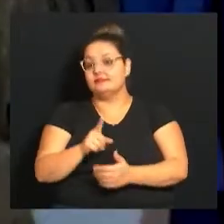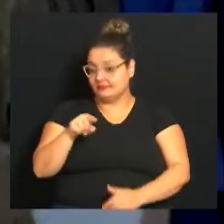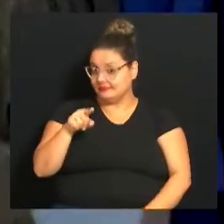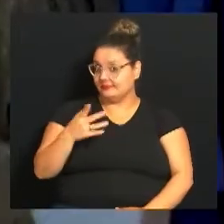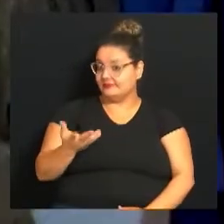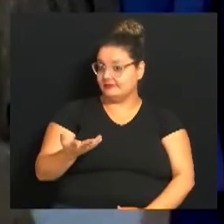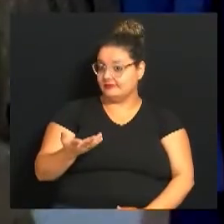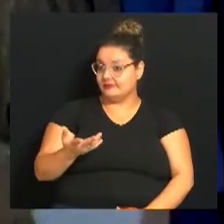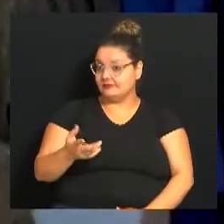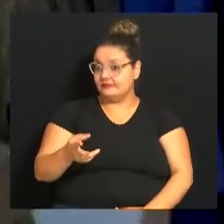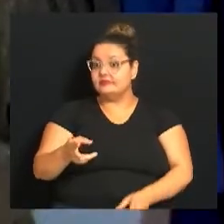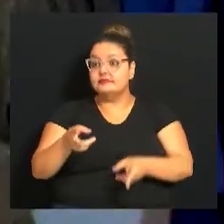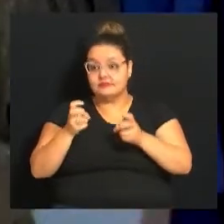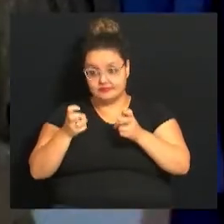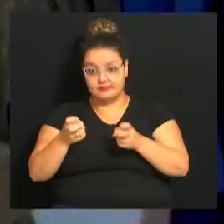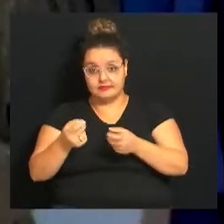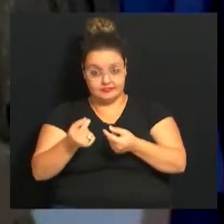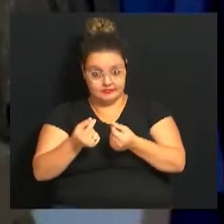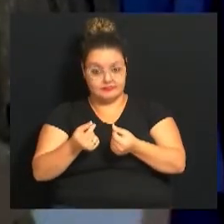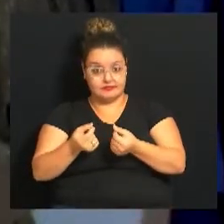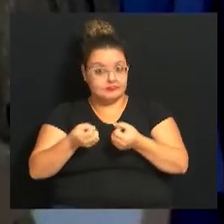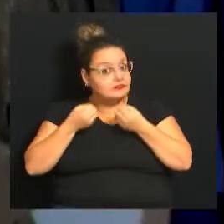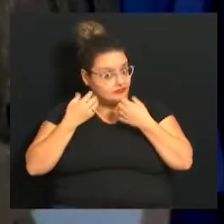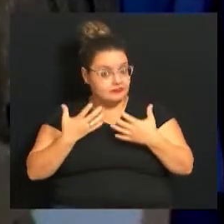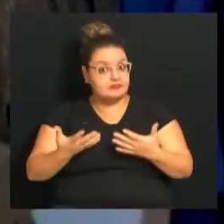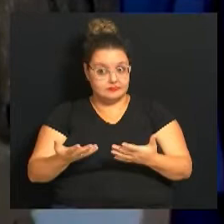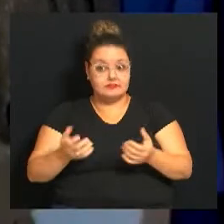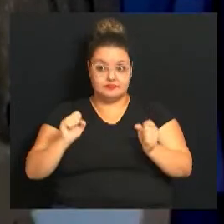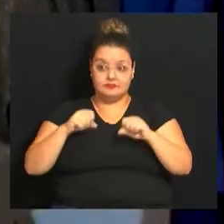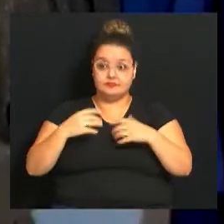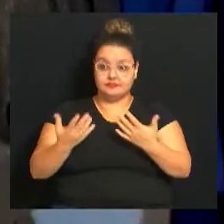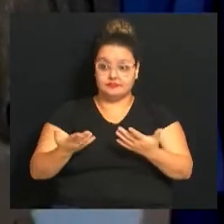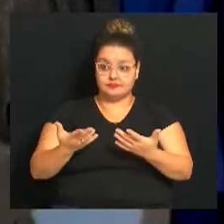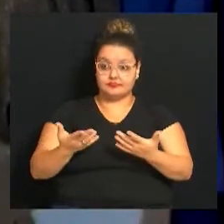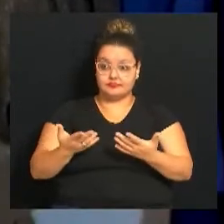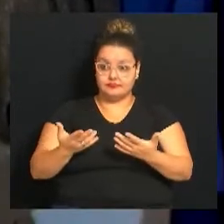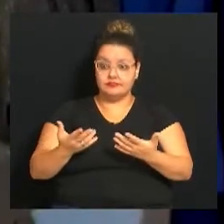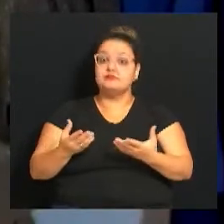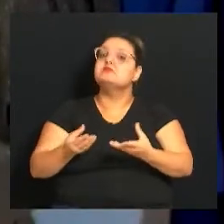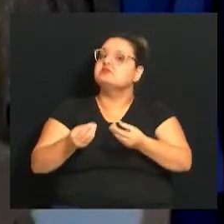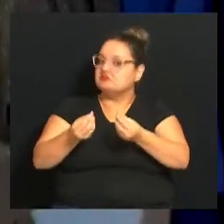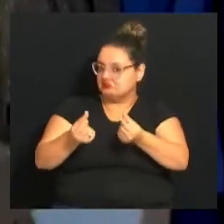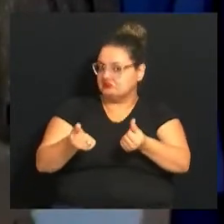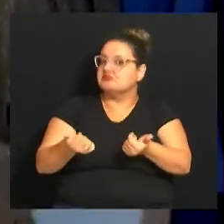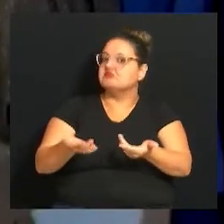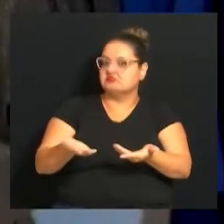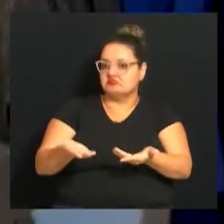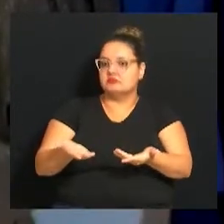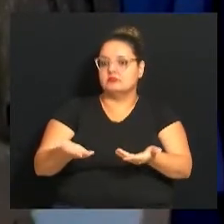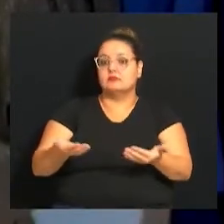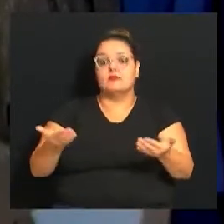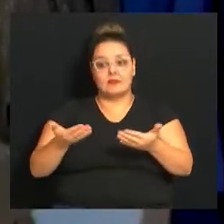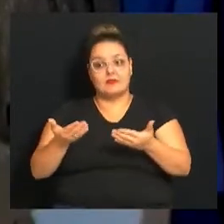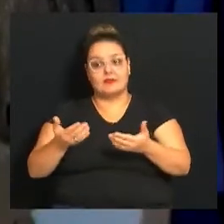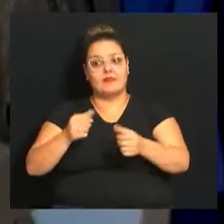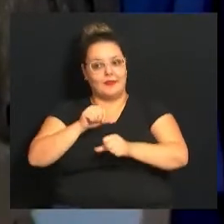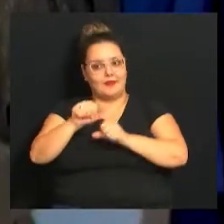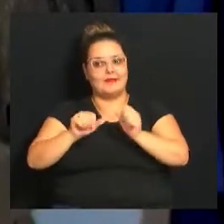eu observei é que os preços são acessíveis, sim. E tem muita qualidade. E hoje, então, vai renovar o